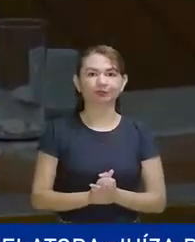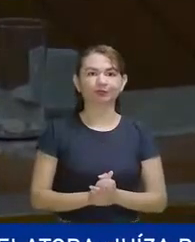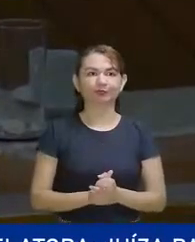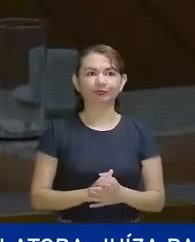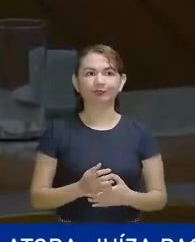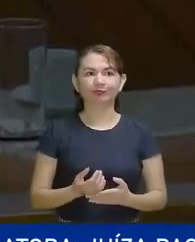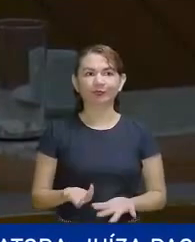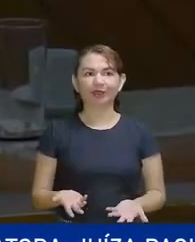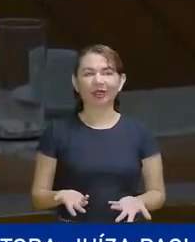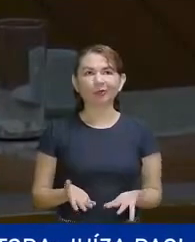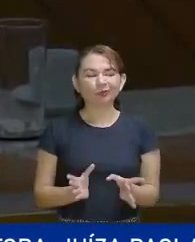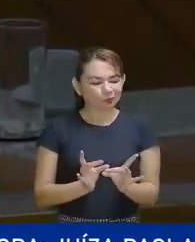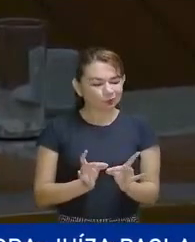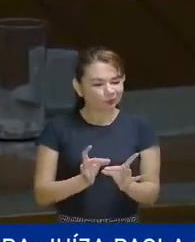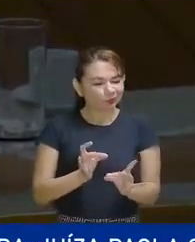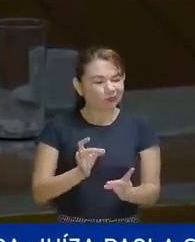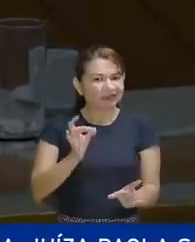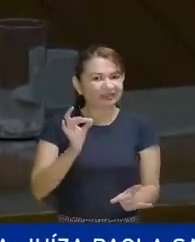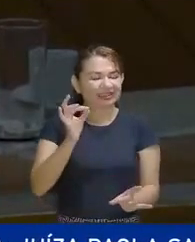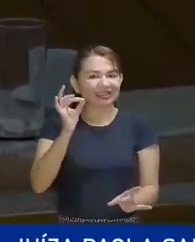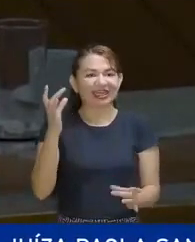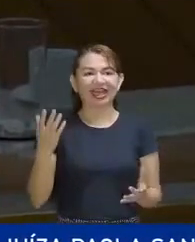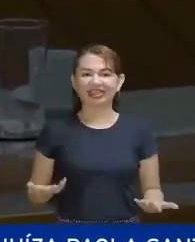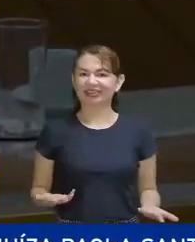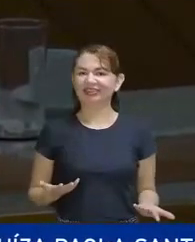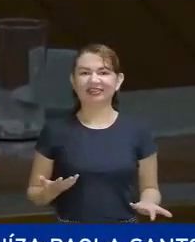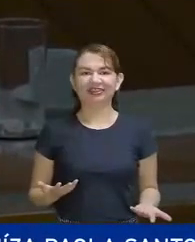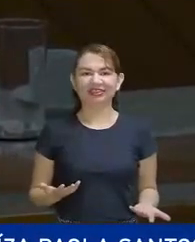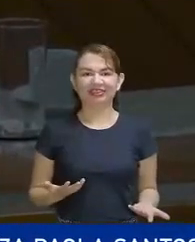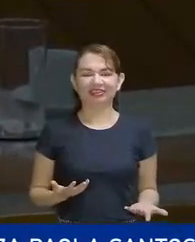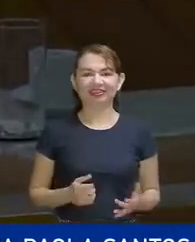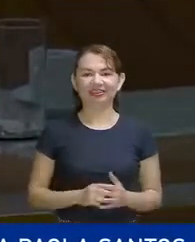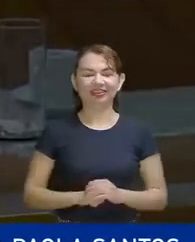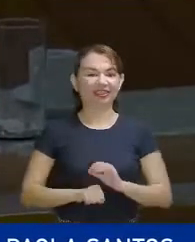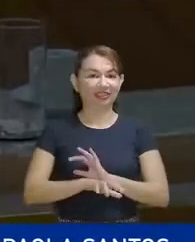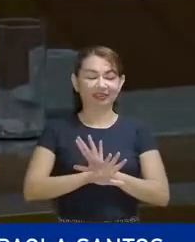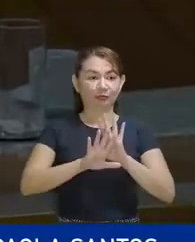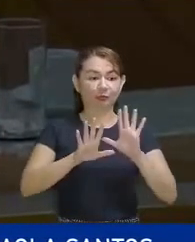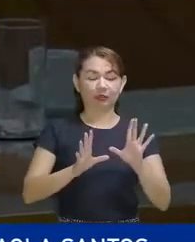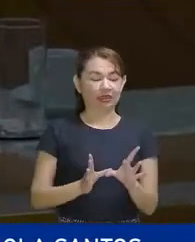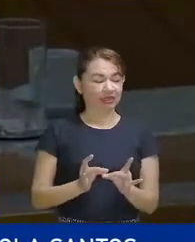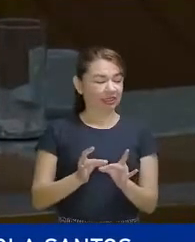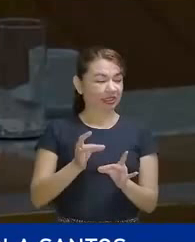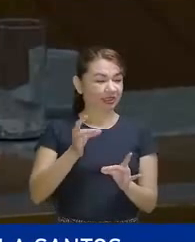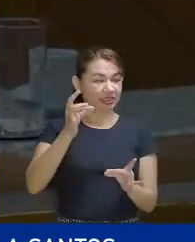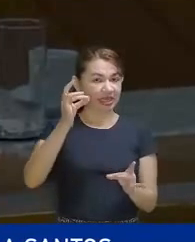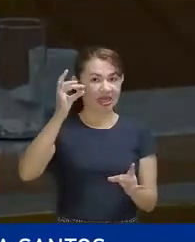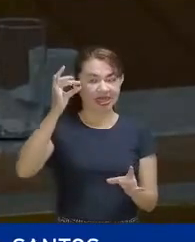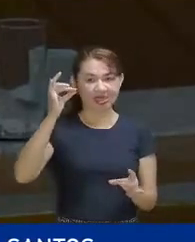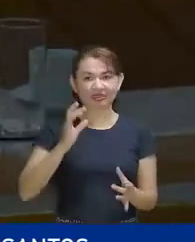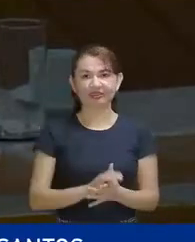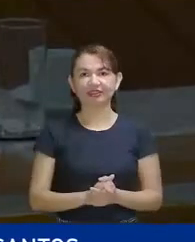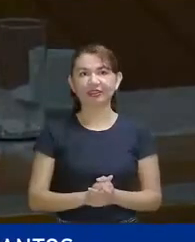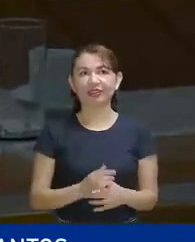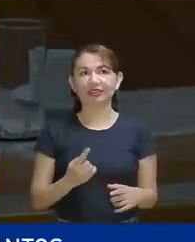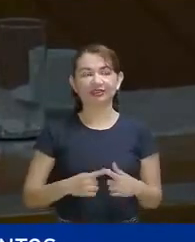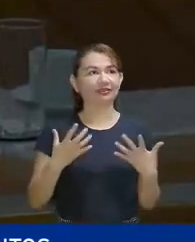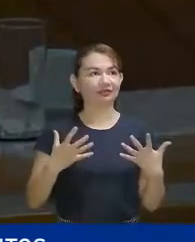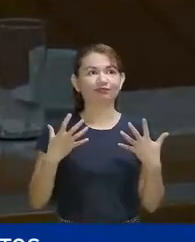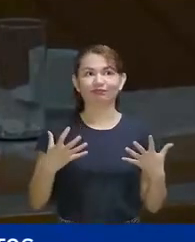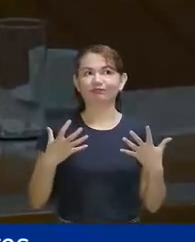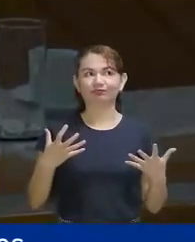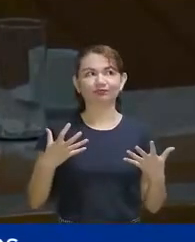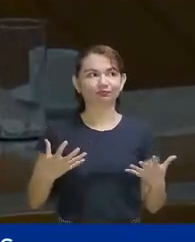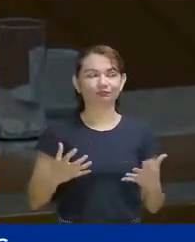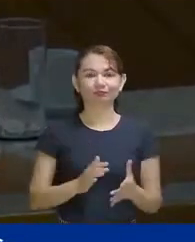pode ser especificado com esse detalhamento, como se pretende